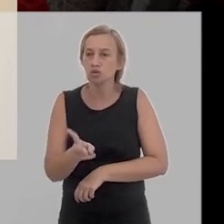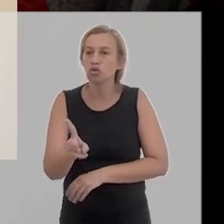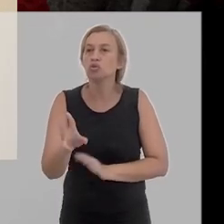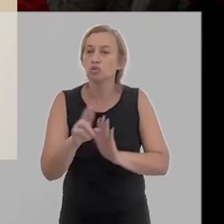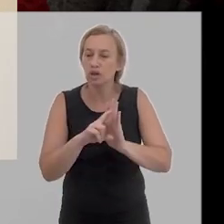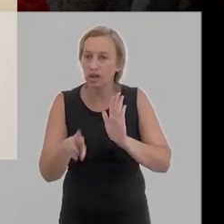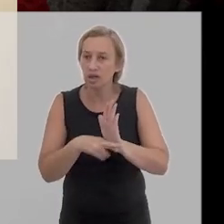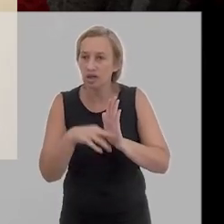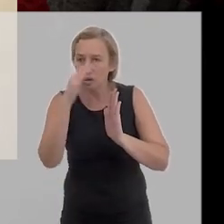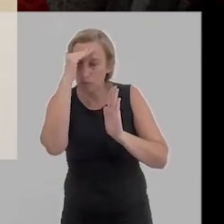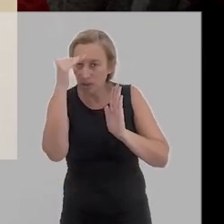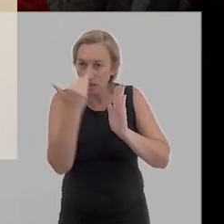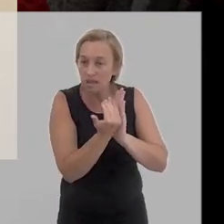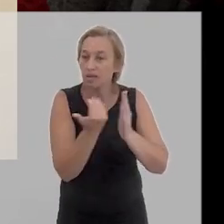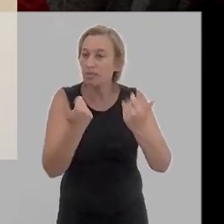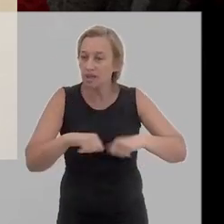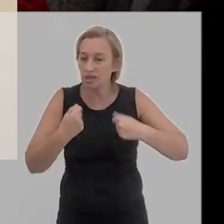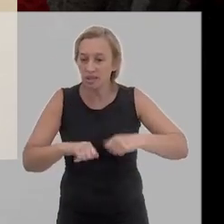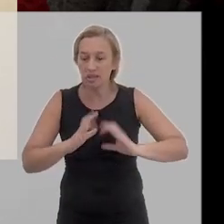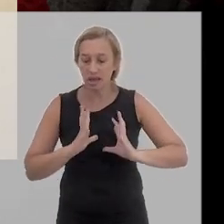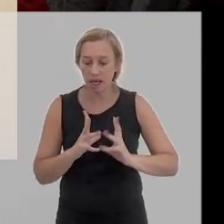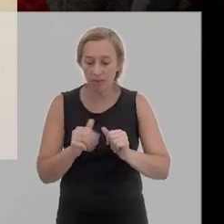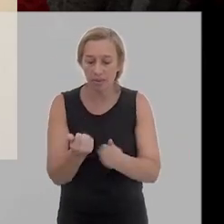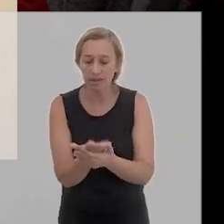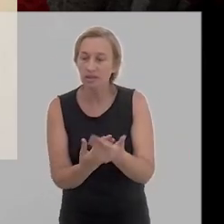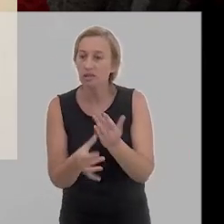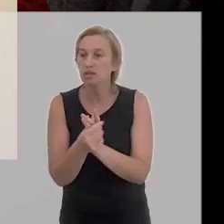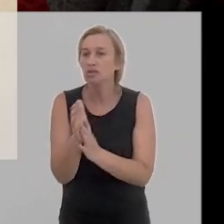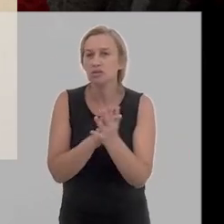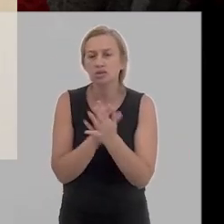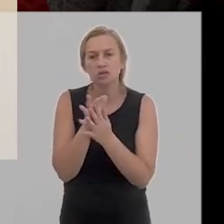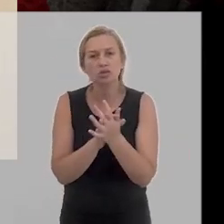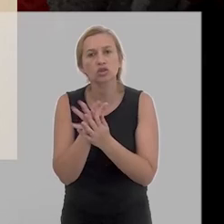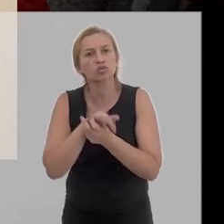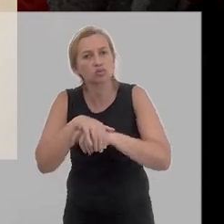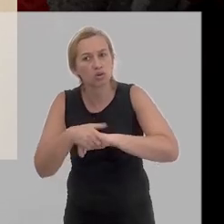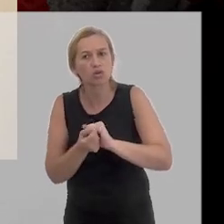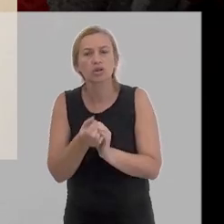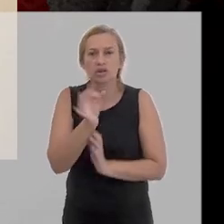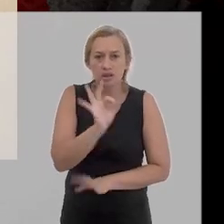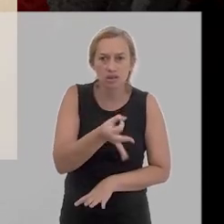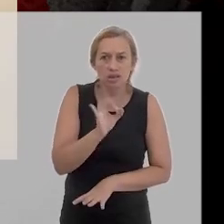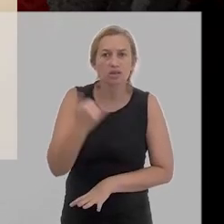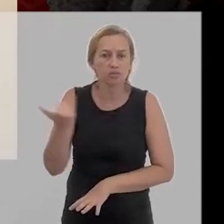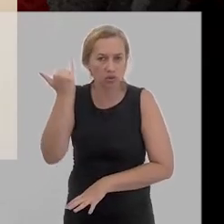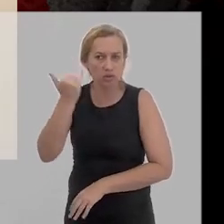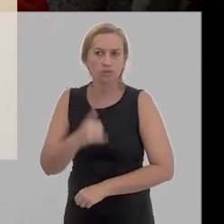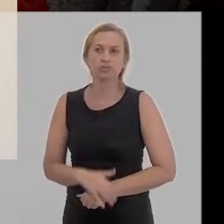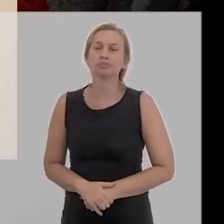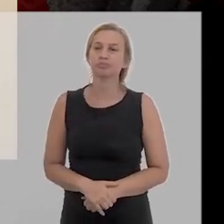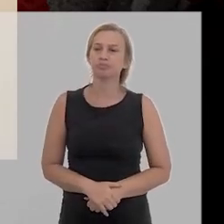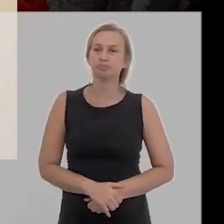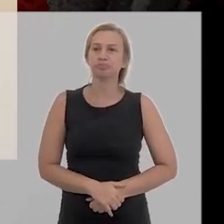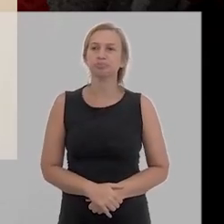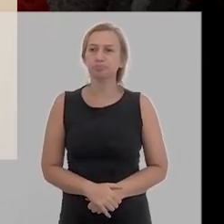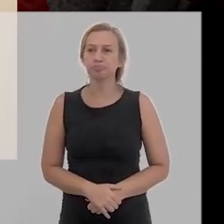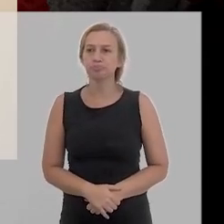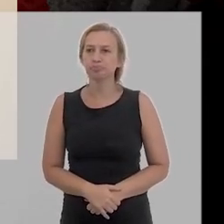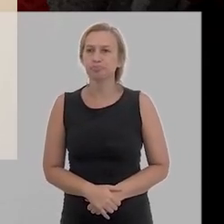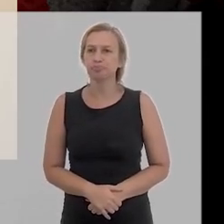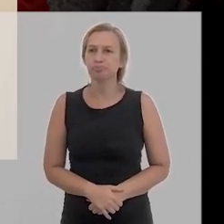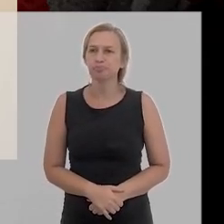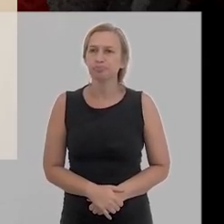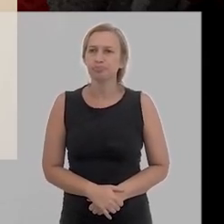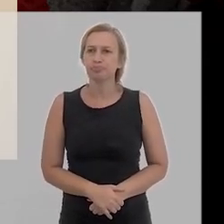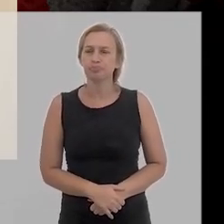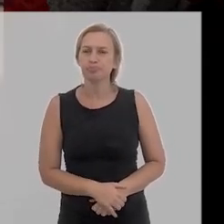continuam valendo e muito. Então, usar máscara, manter a higiene das mãos, eu acho que são as duas recomendações mais